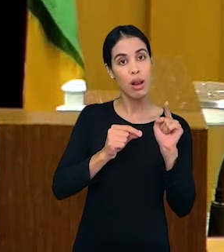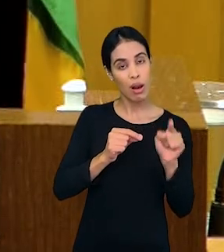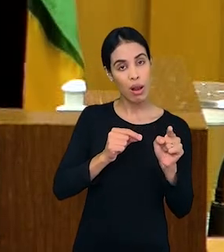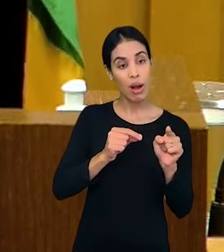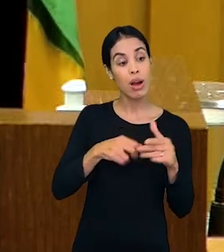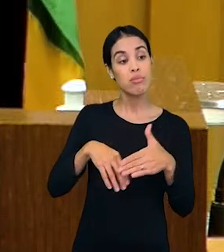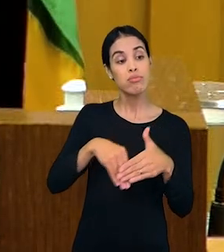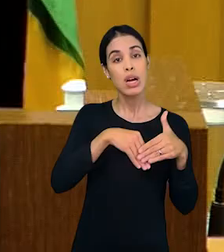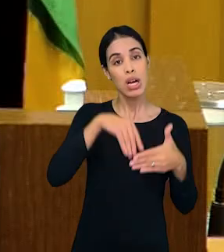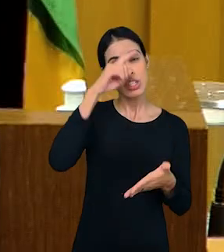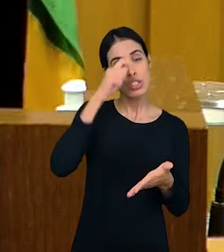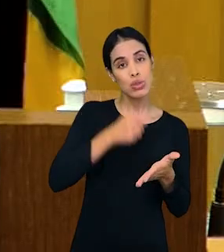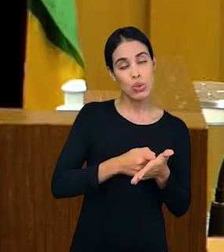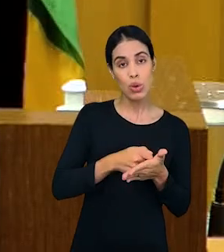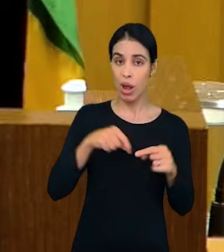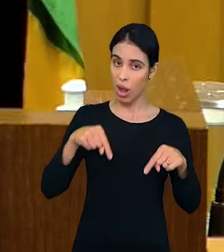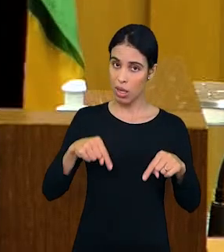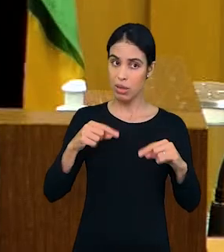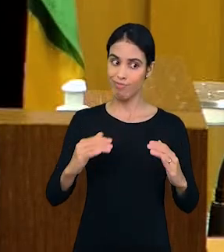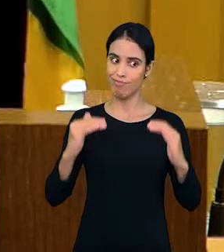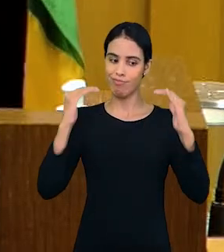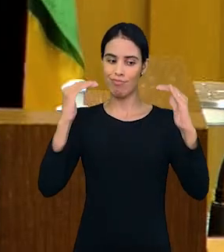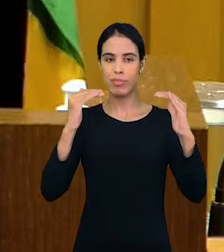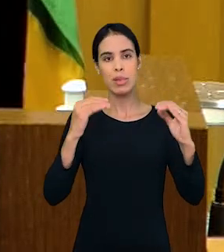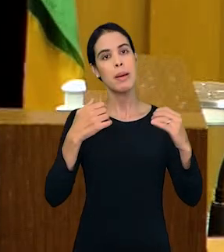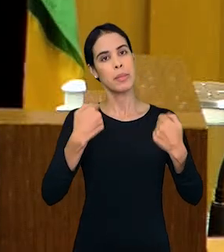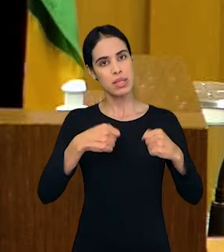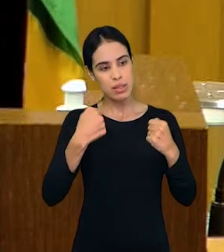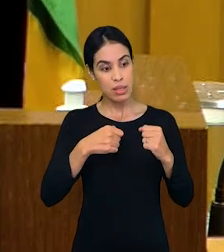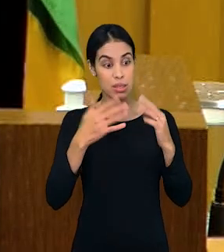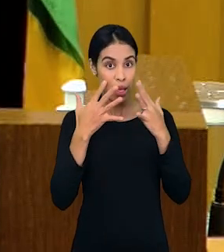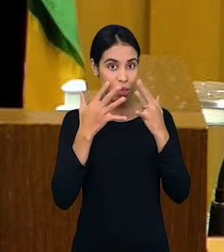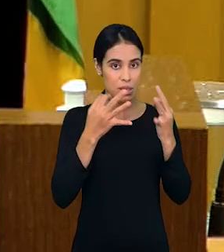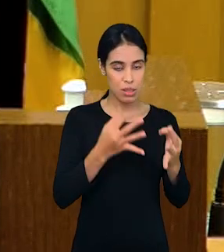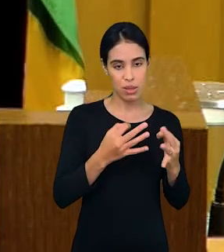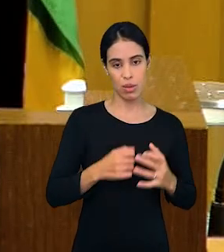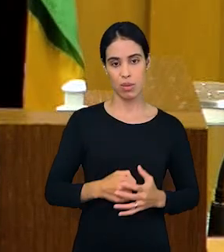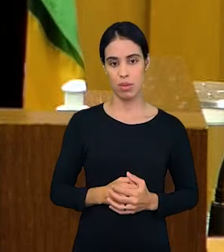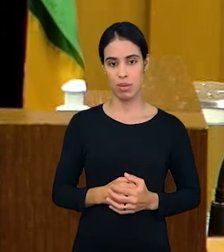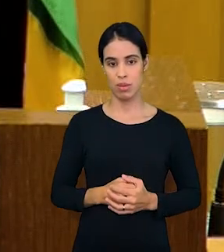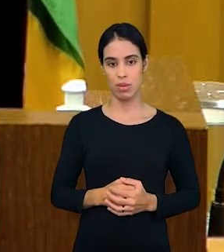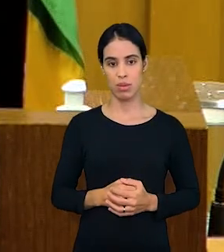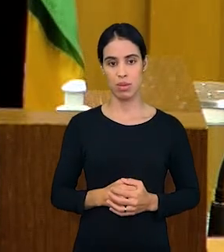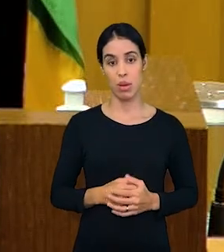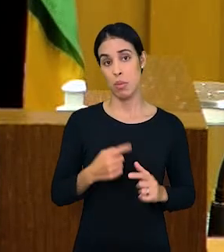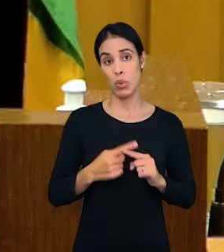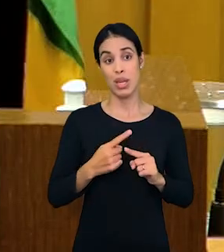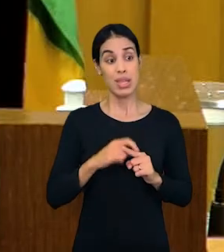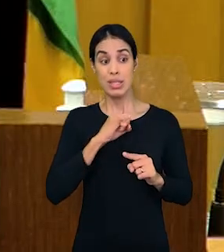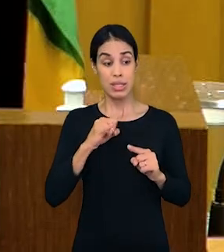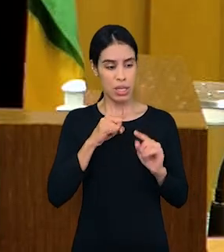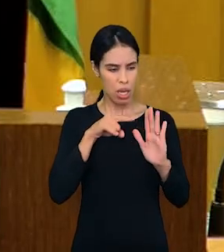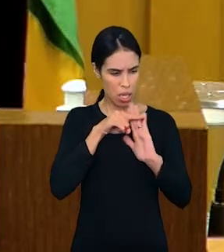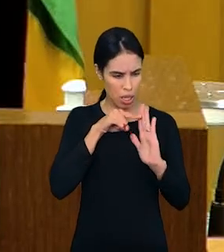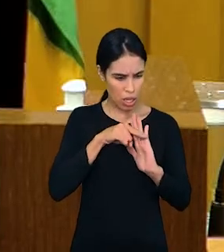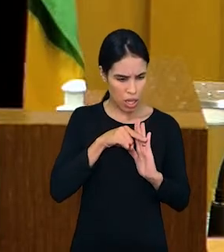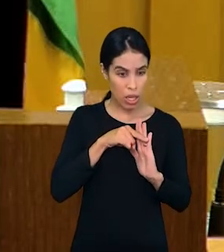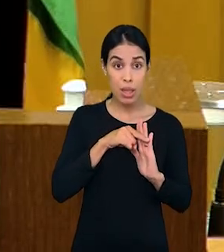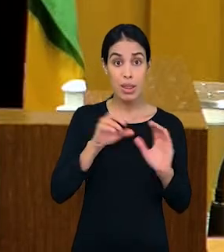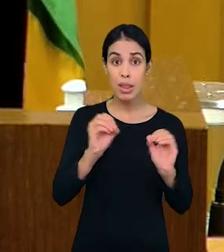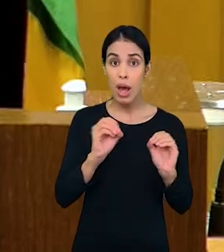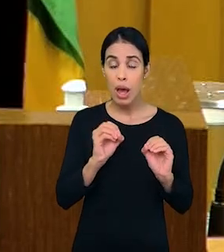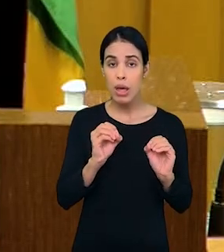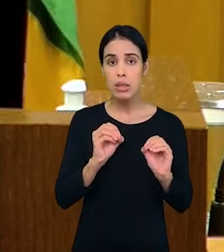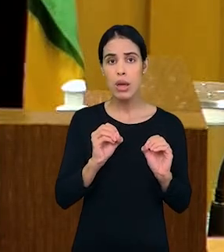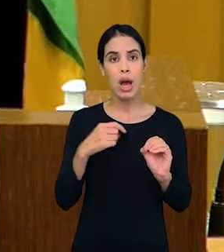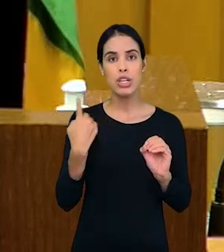essa instância de natureza extraordinária. Senão, nós nos limitaríamos a referendar todas as conclusões jurídicas